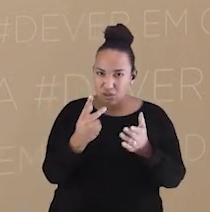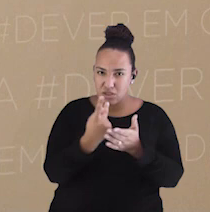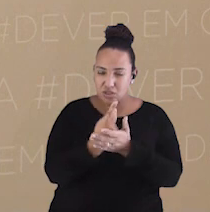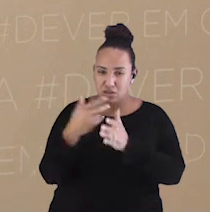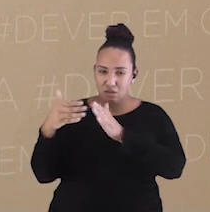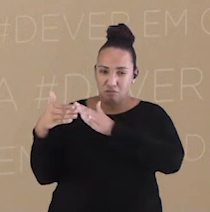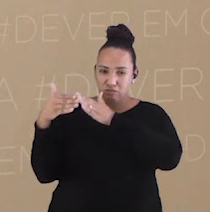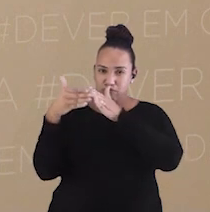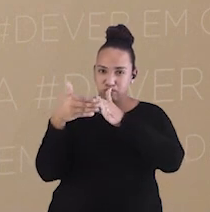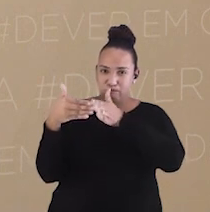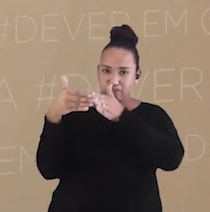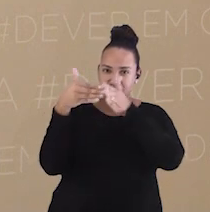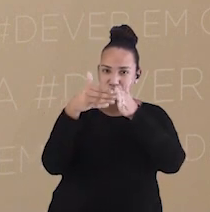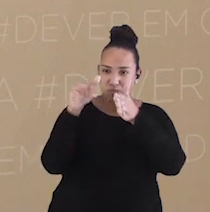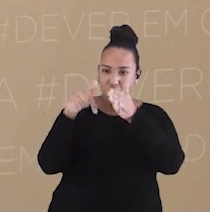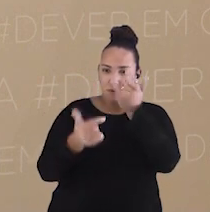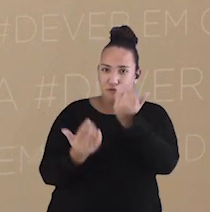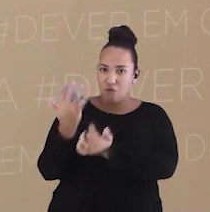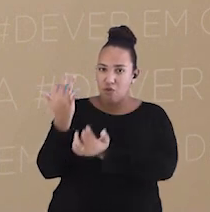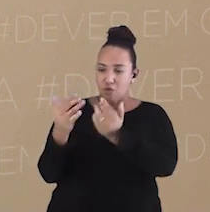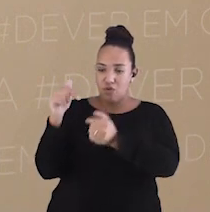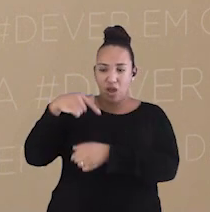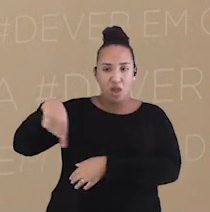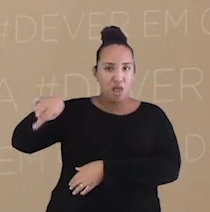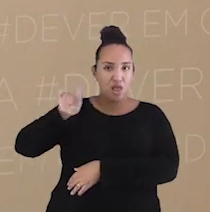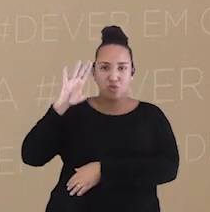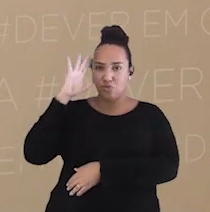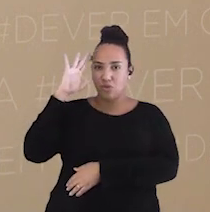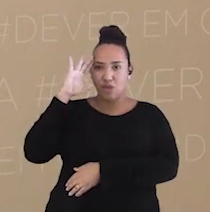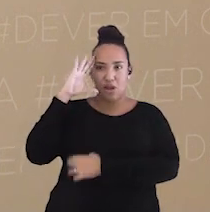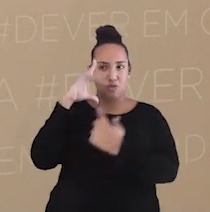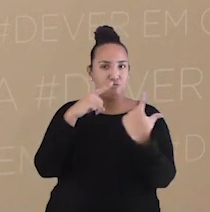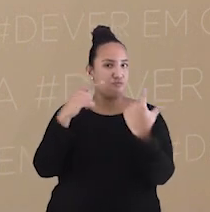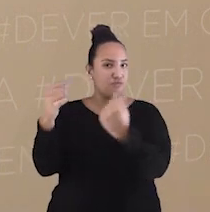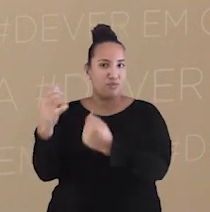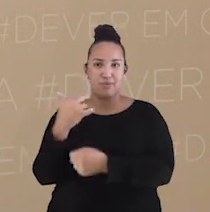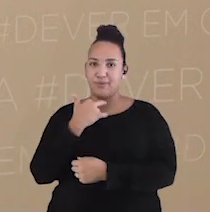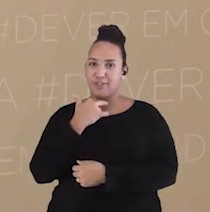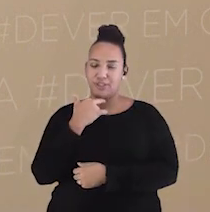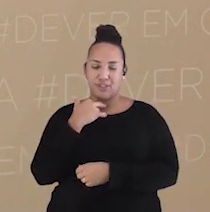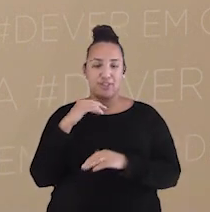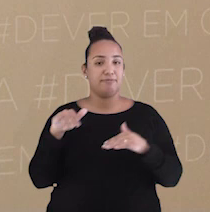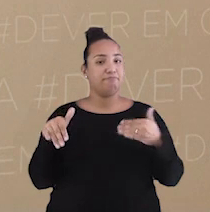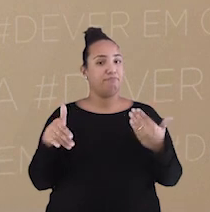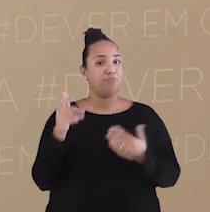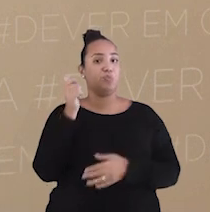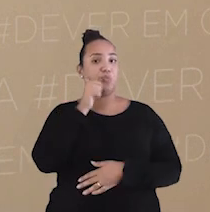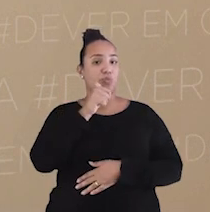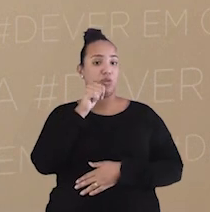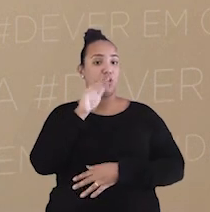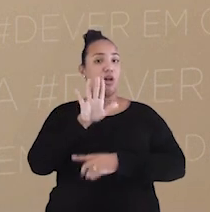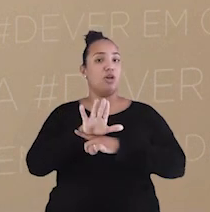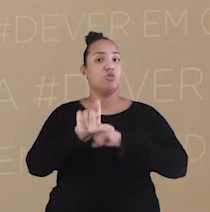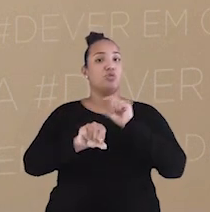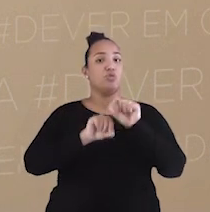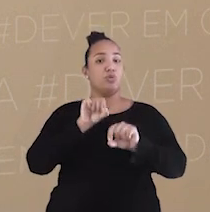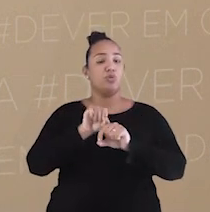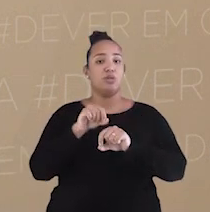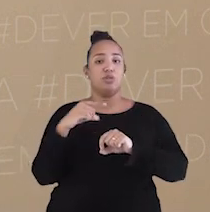navios para impedir que os homens abandonassem a missão? Pois é. Com a ajuda de Malinche, Cortés se fez passar